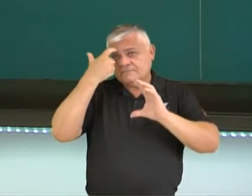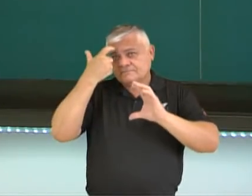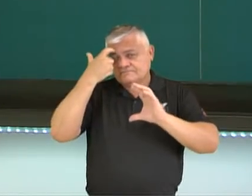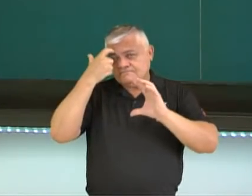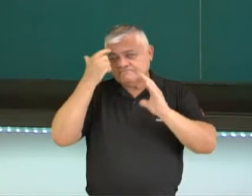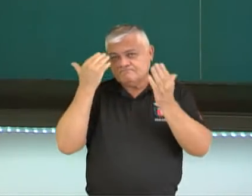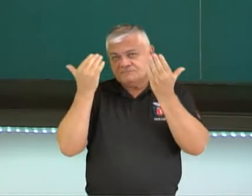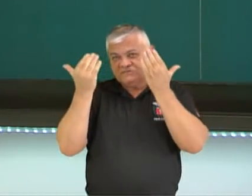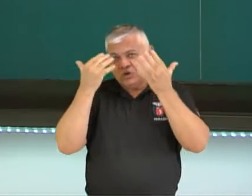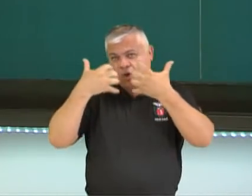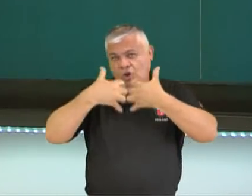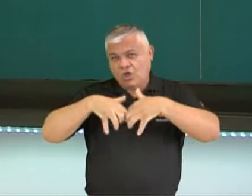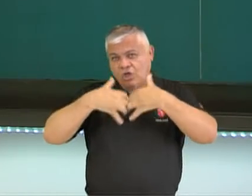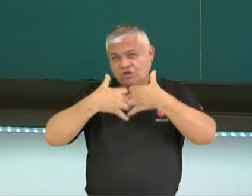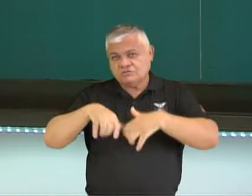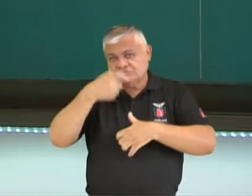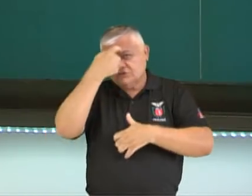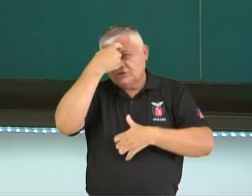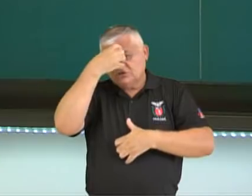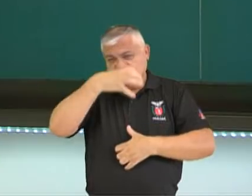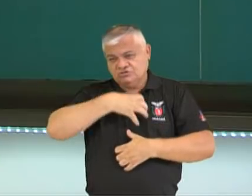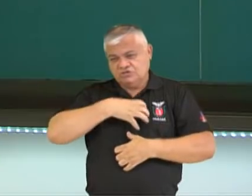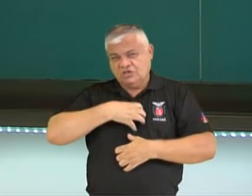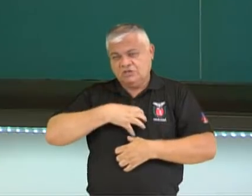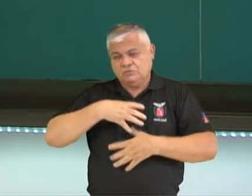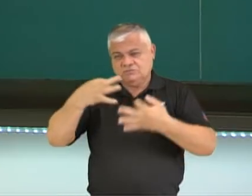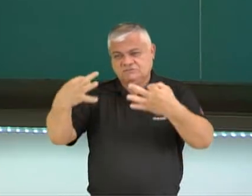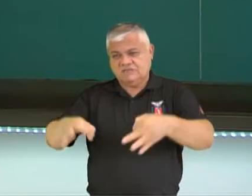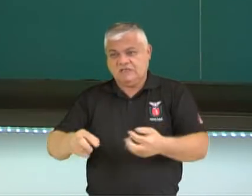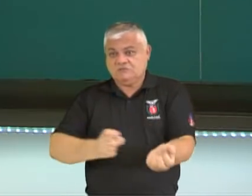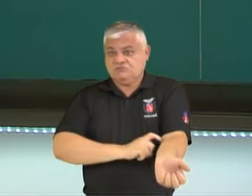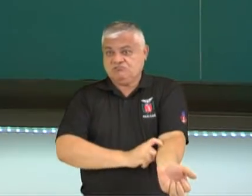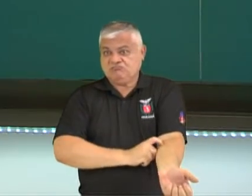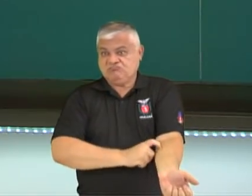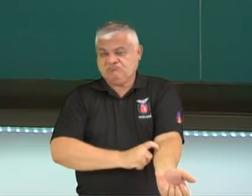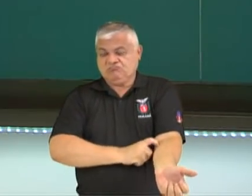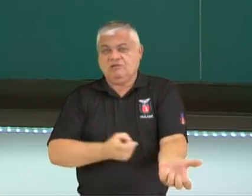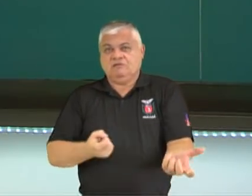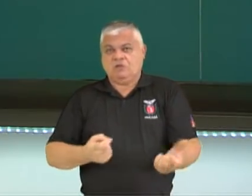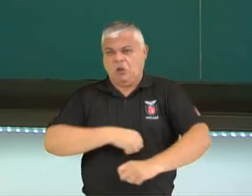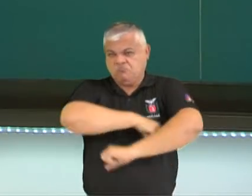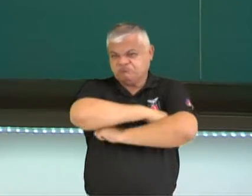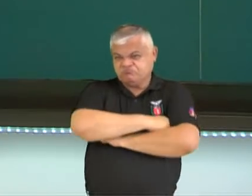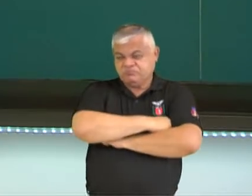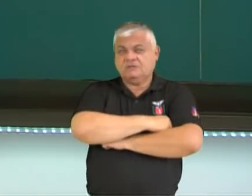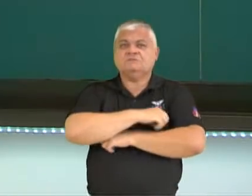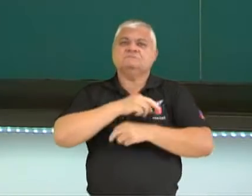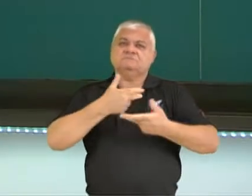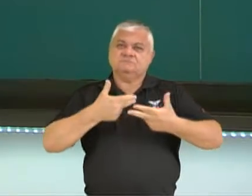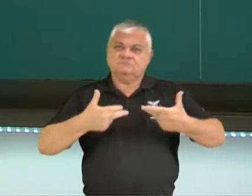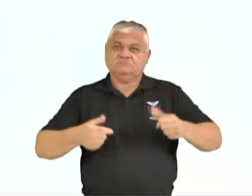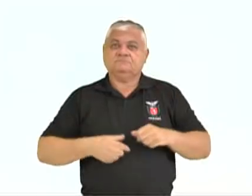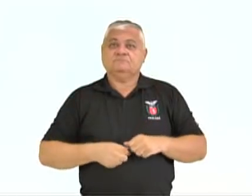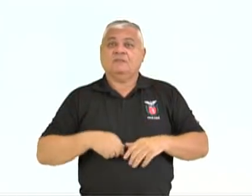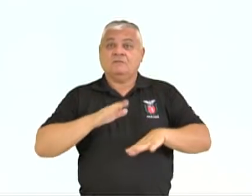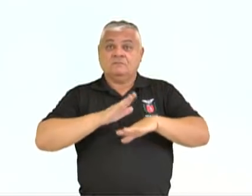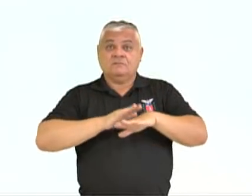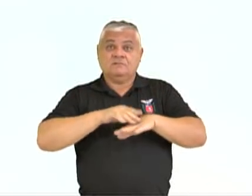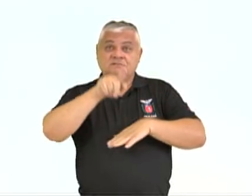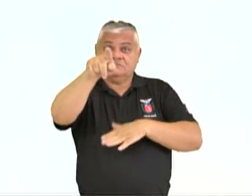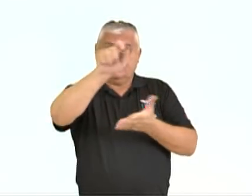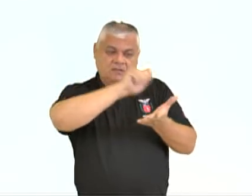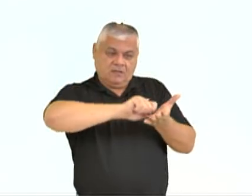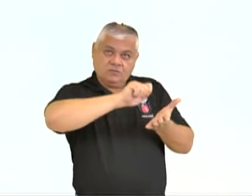o jeito de ser da pessoa, certinho, nervoso, tranquilo, etc. Portanto, anota no seu caderno que eu